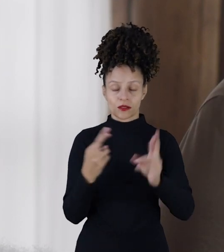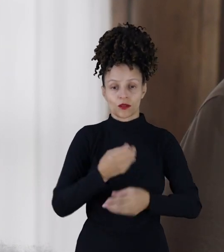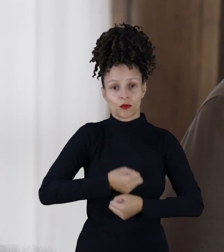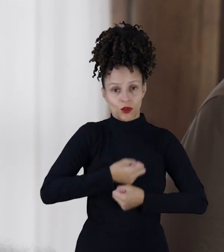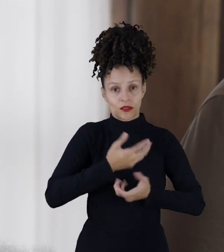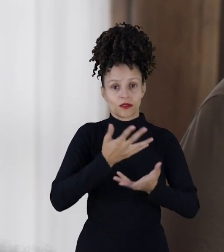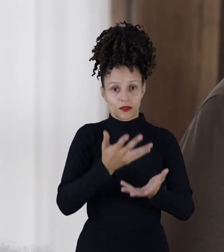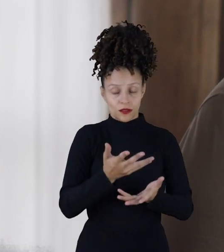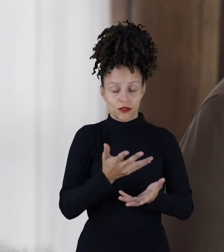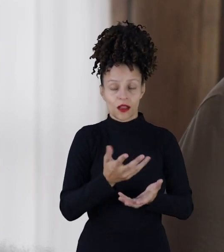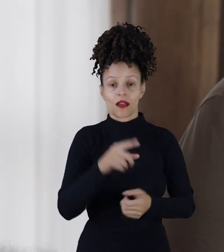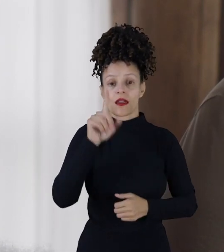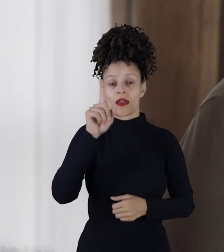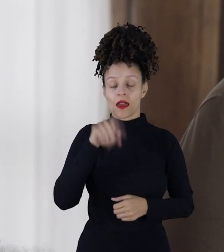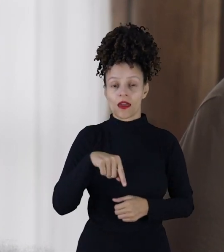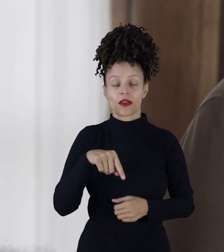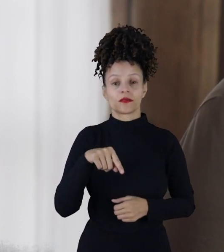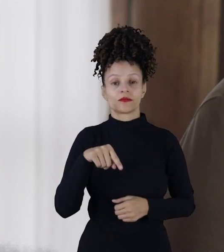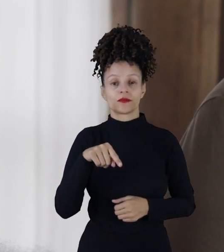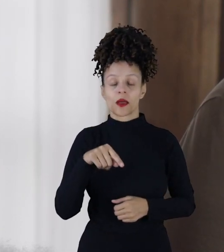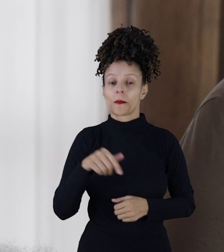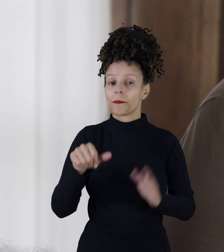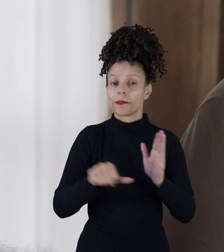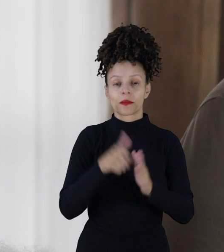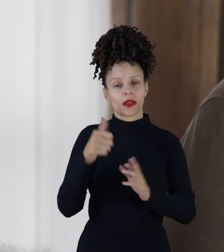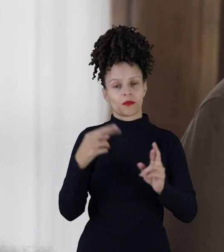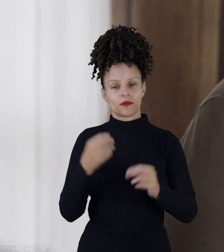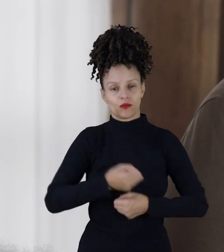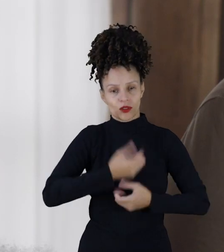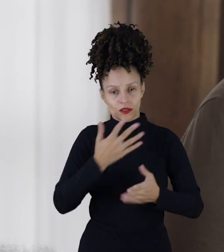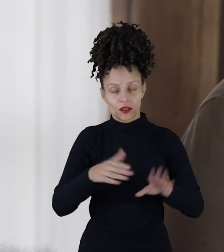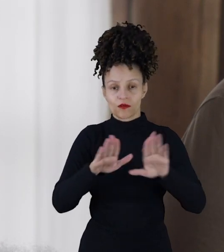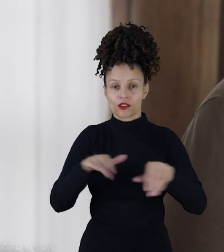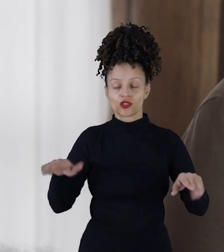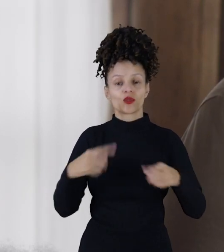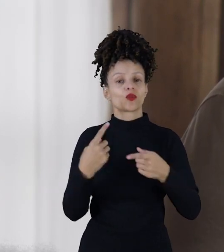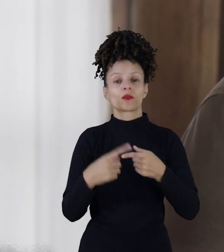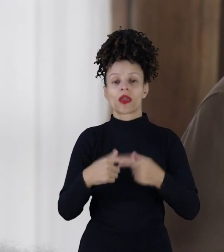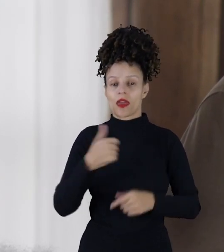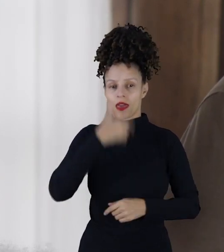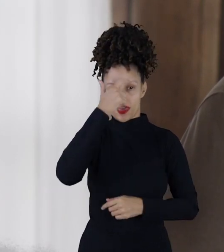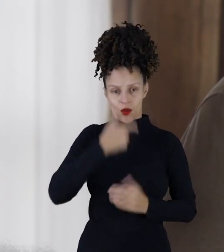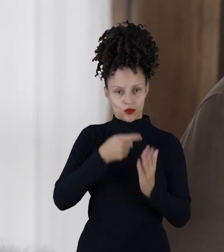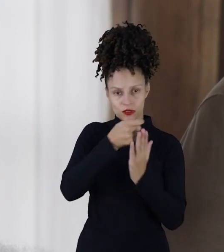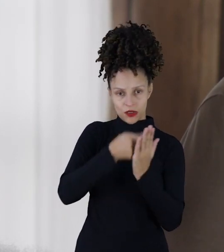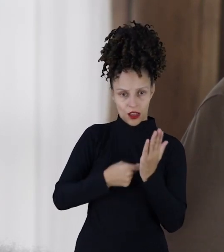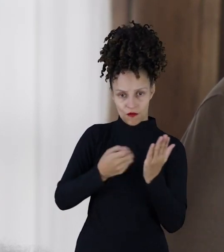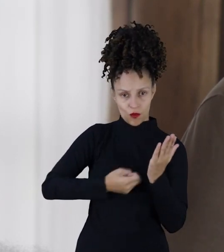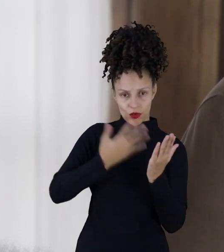relação com a poesia é, primeiramente, com a poesia infantil, não porque eu escrevo